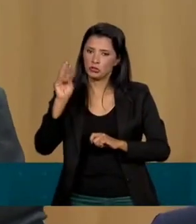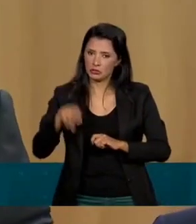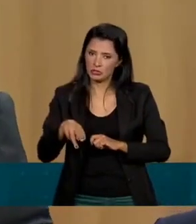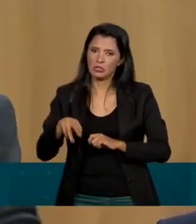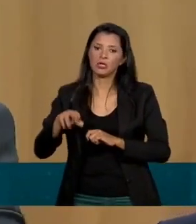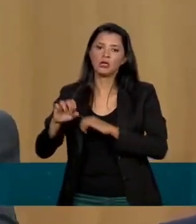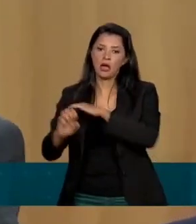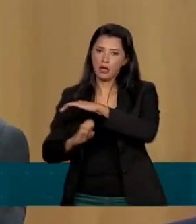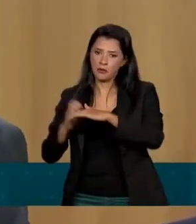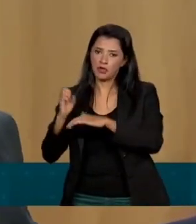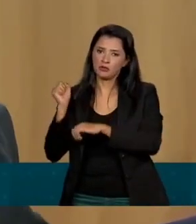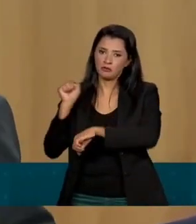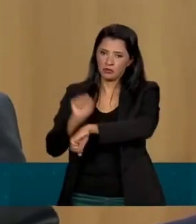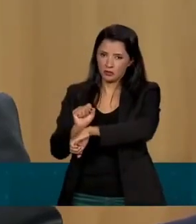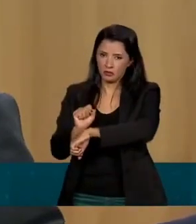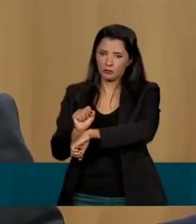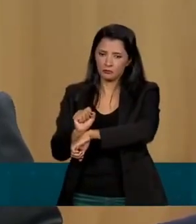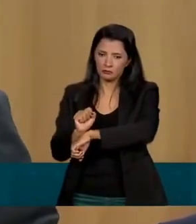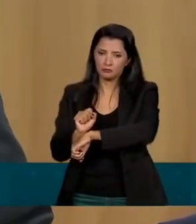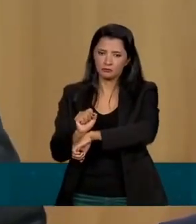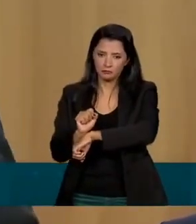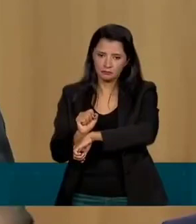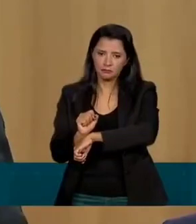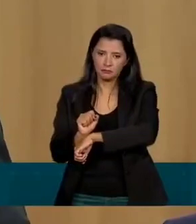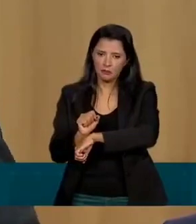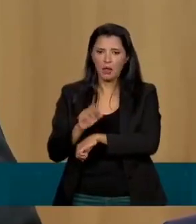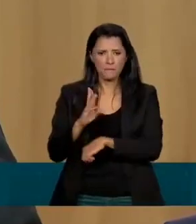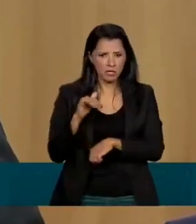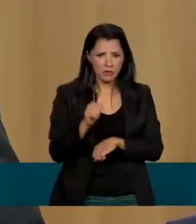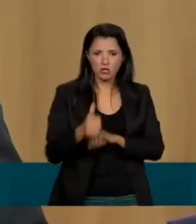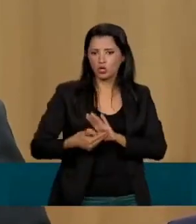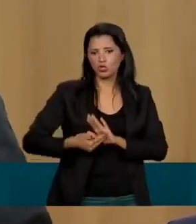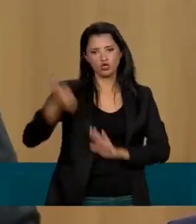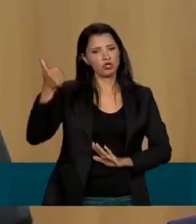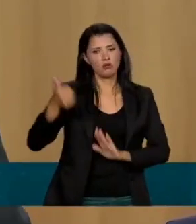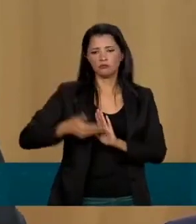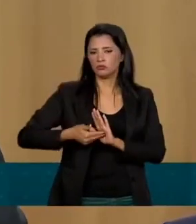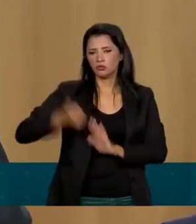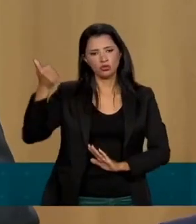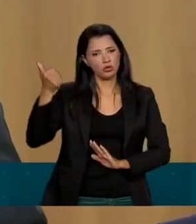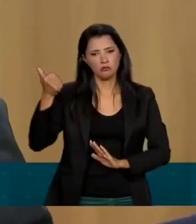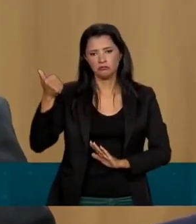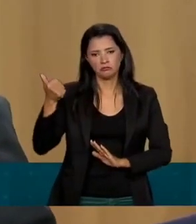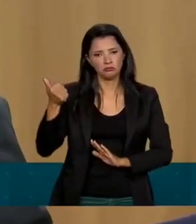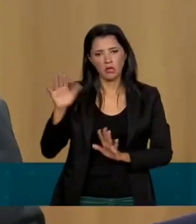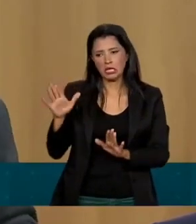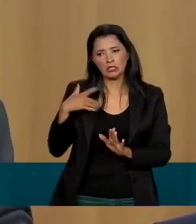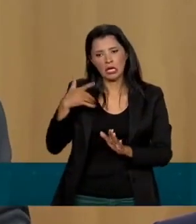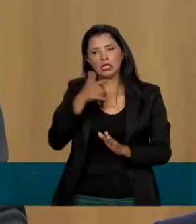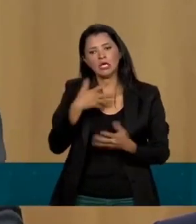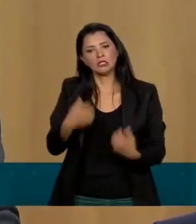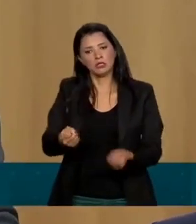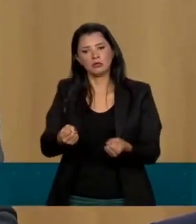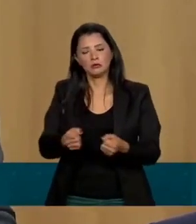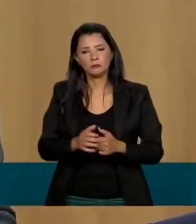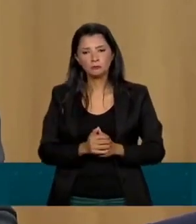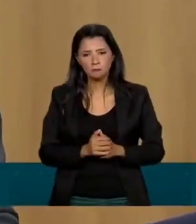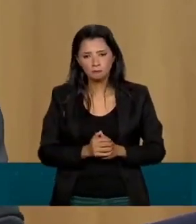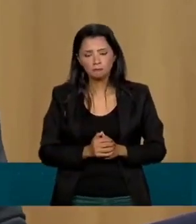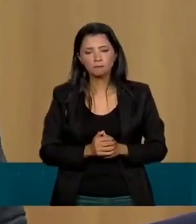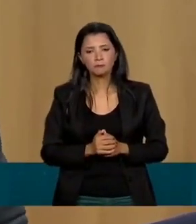suspensão da atividade da empresa. Banimento. É retirado do ar, até que adote a providência.